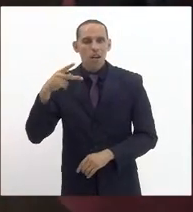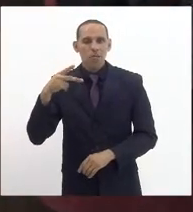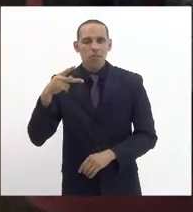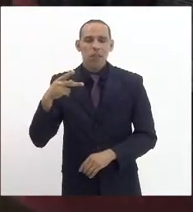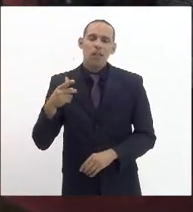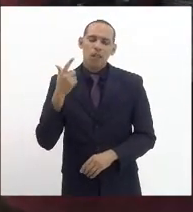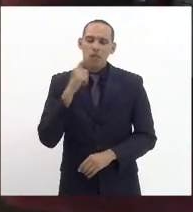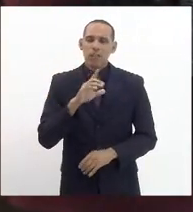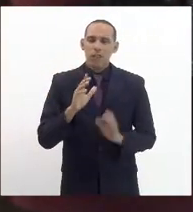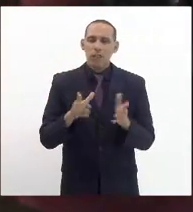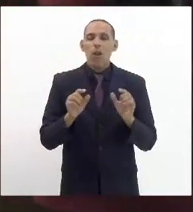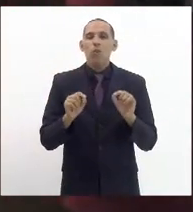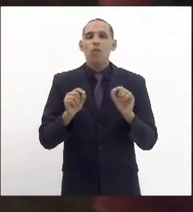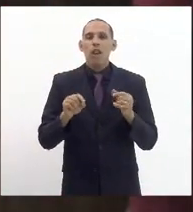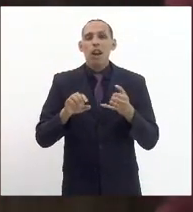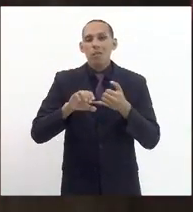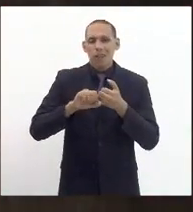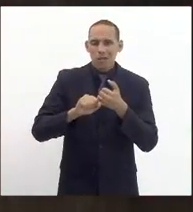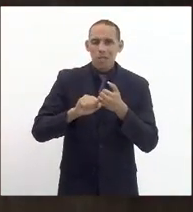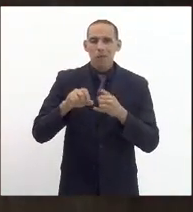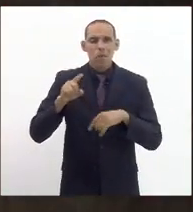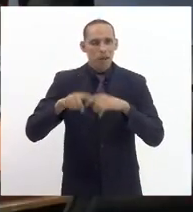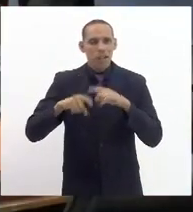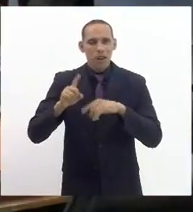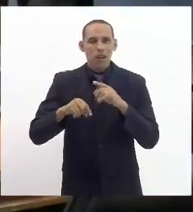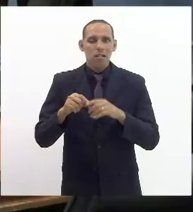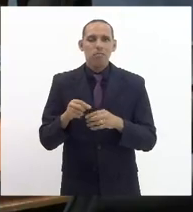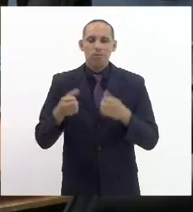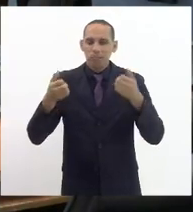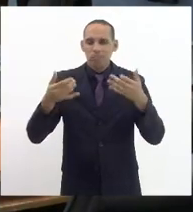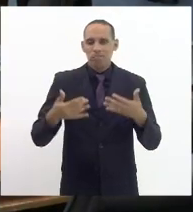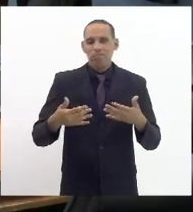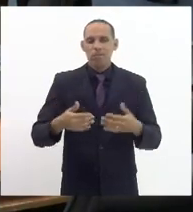que é declarar patrimônio material.